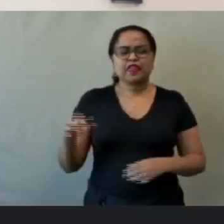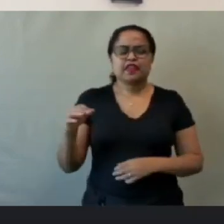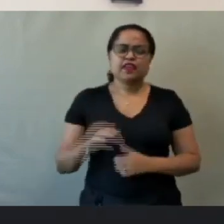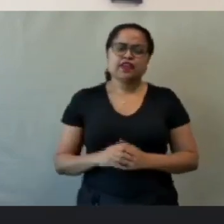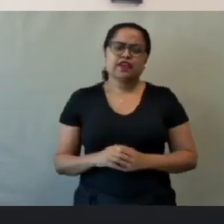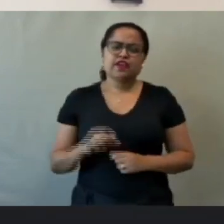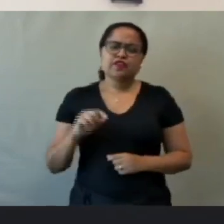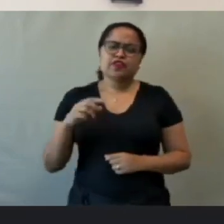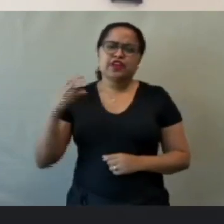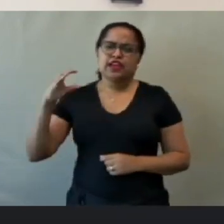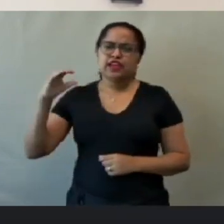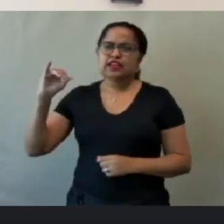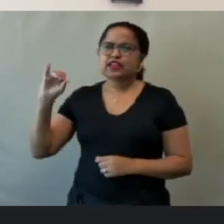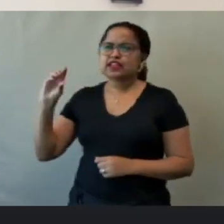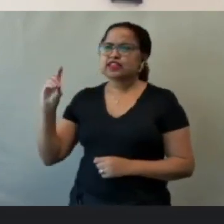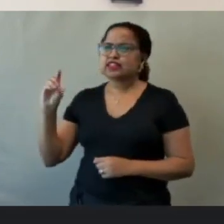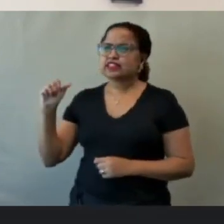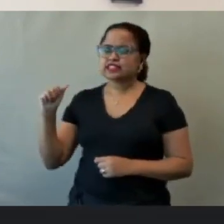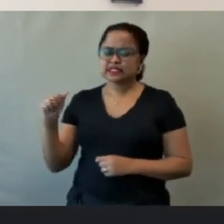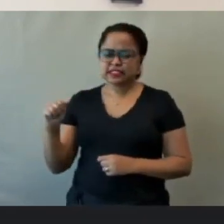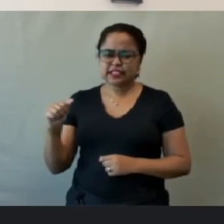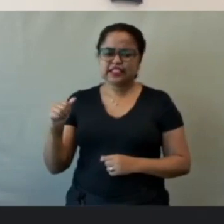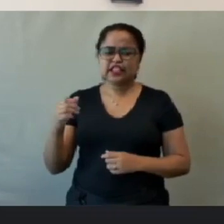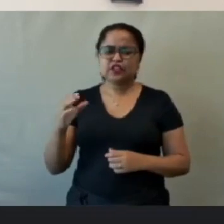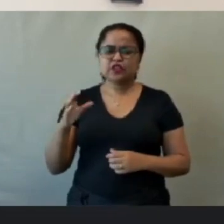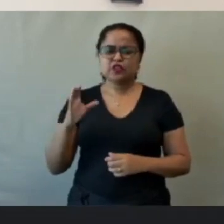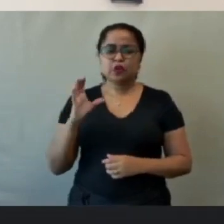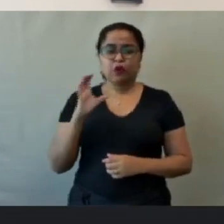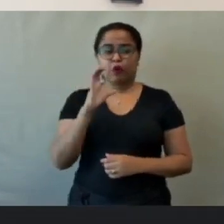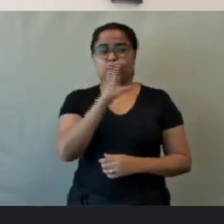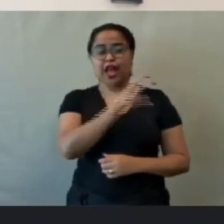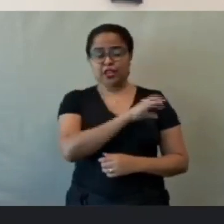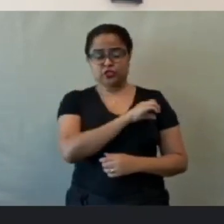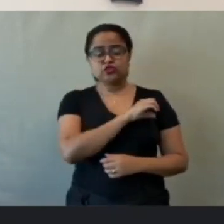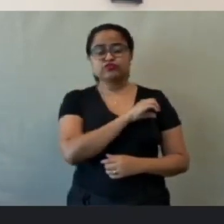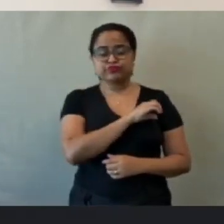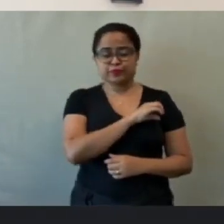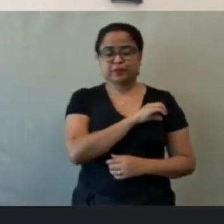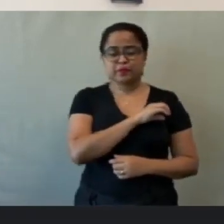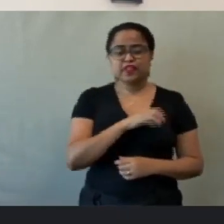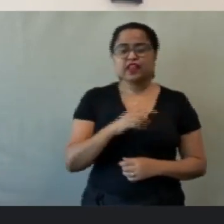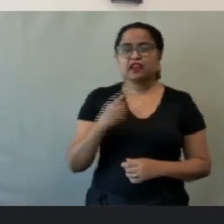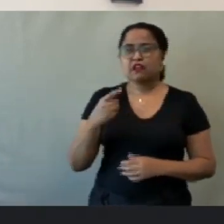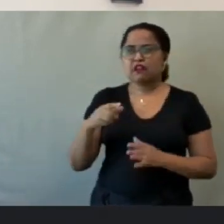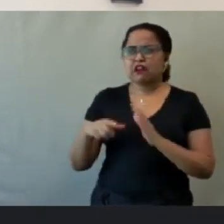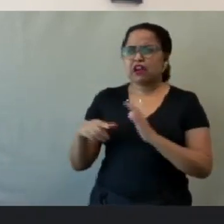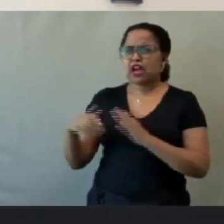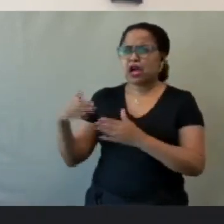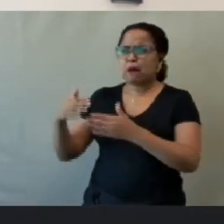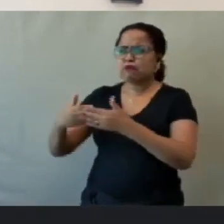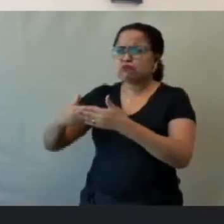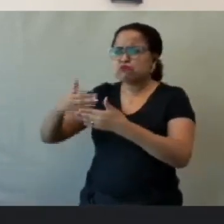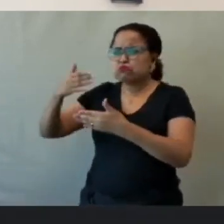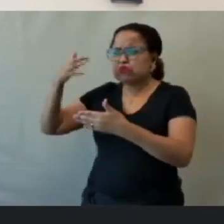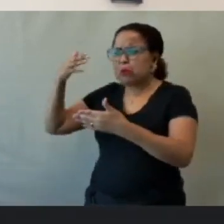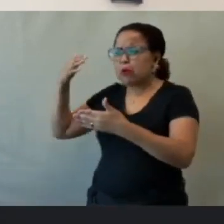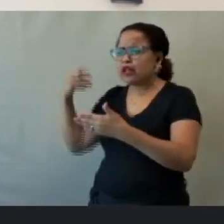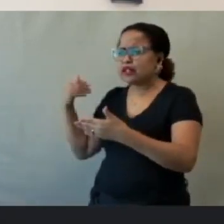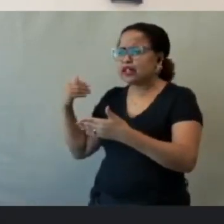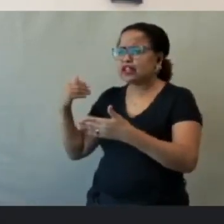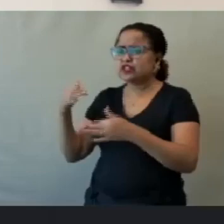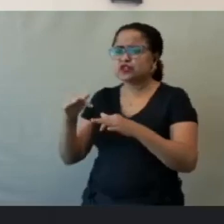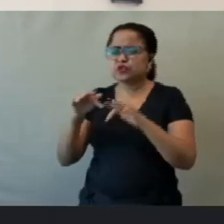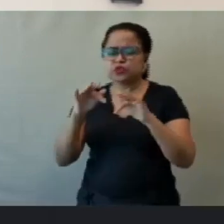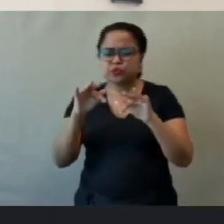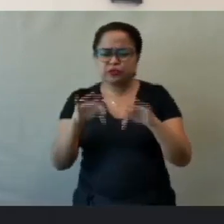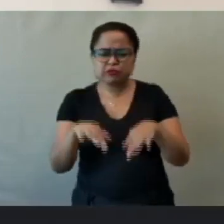Cida que citou, né, do calor, que antigamente em Belo Horizonte tinha que sair com uma blusinha, né? E aí você falou, à noite, já está